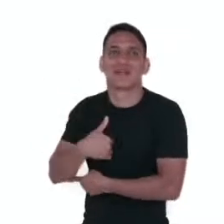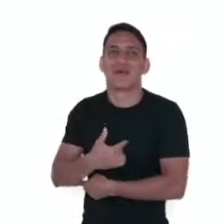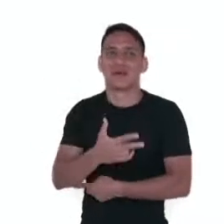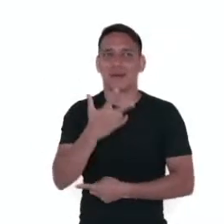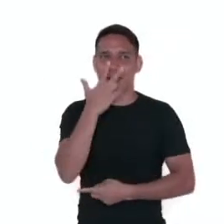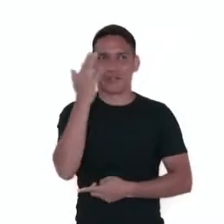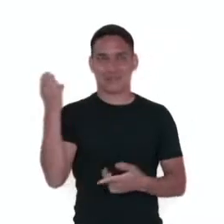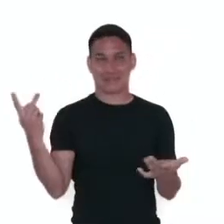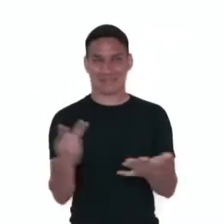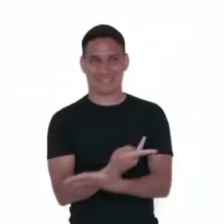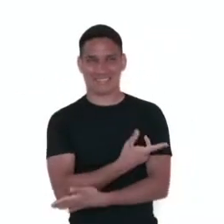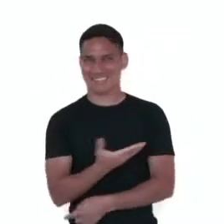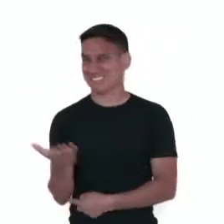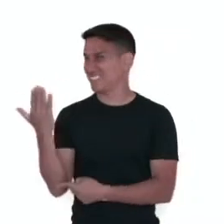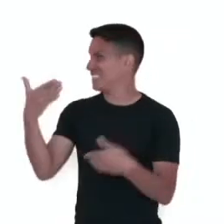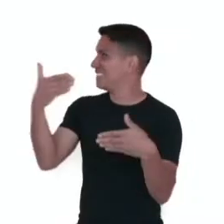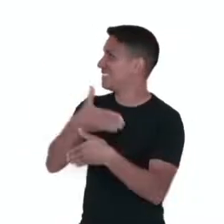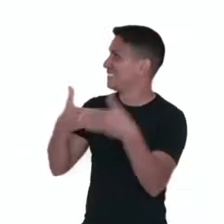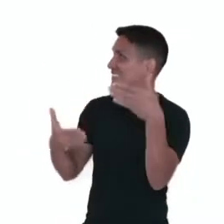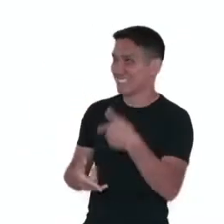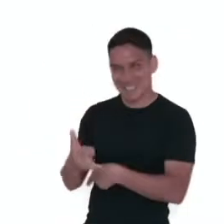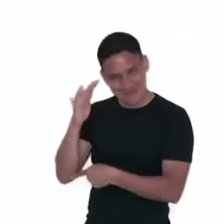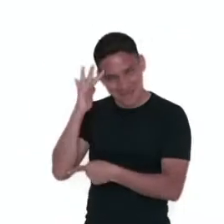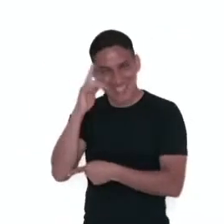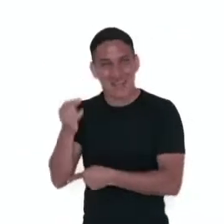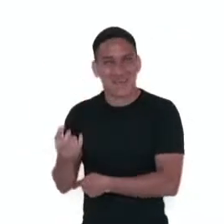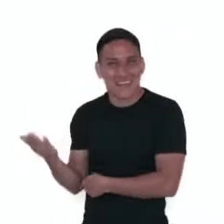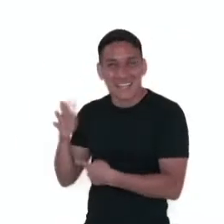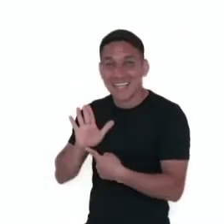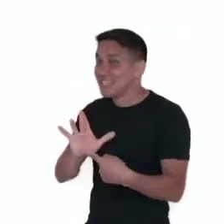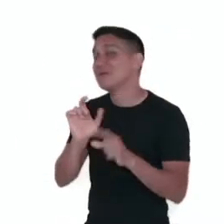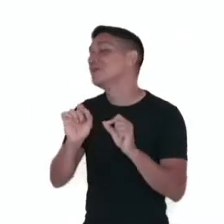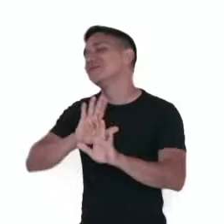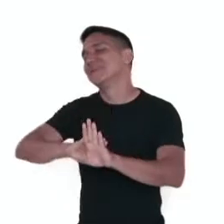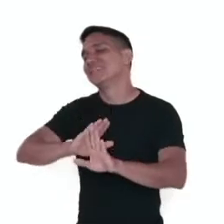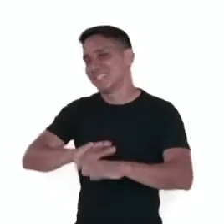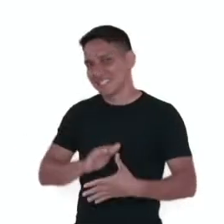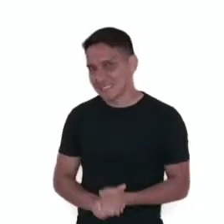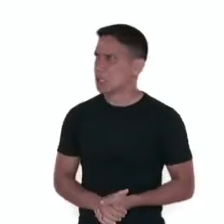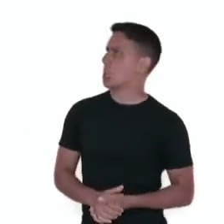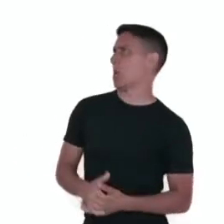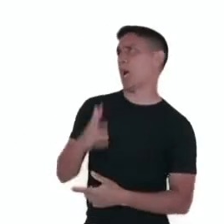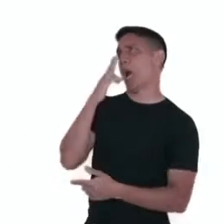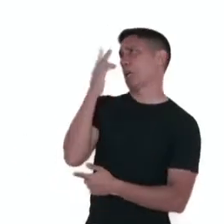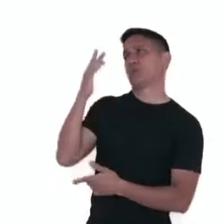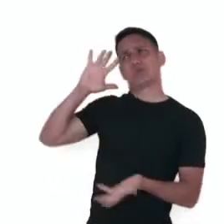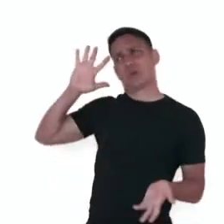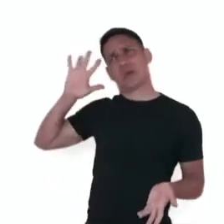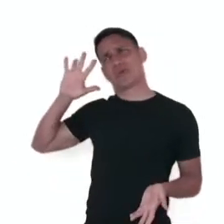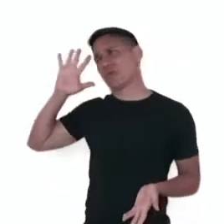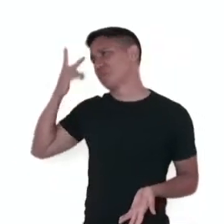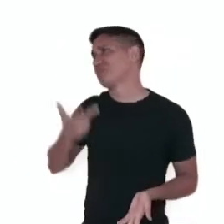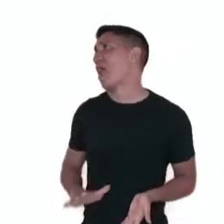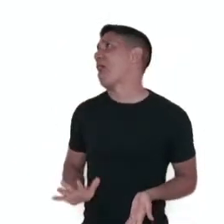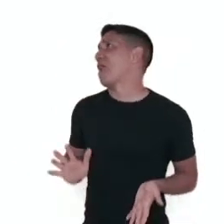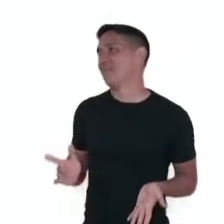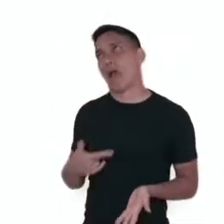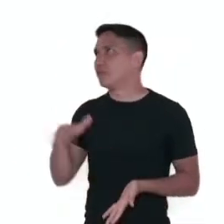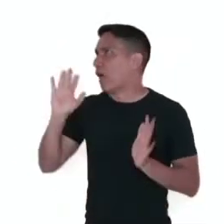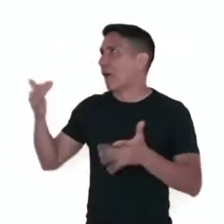slide. Você saberia dizer a que se refere essa imagem? Ah, eu acho que eu não sabia, né, professor? Mas você falou, né?